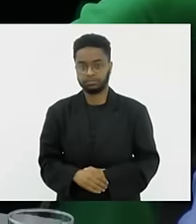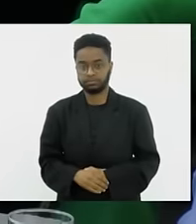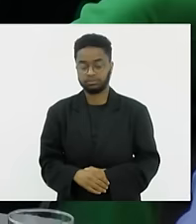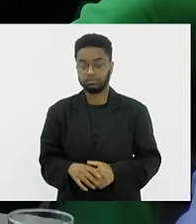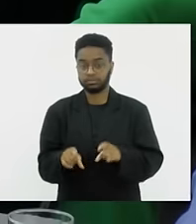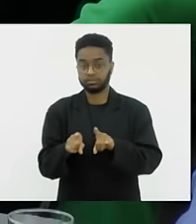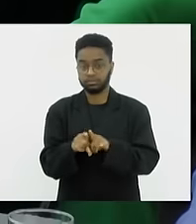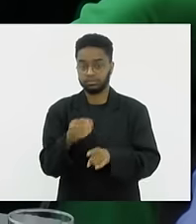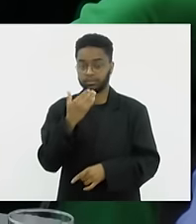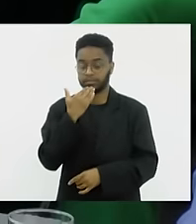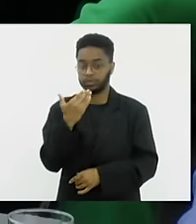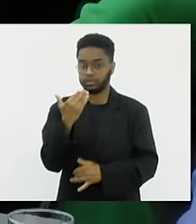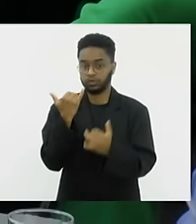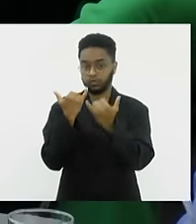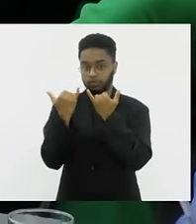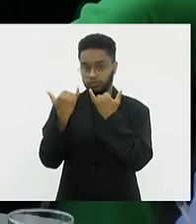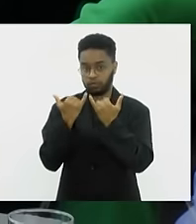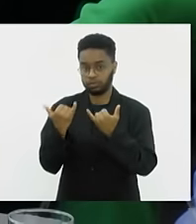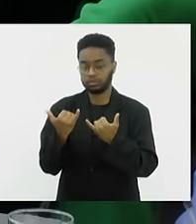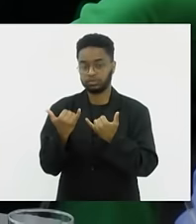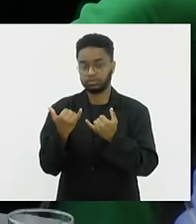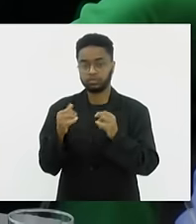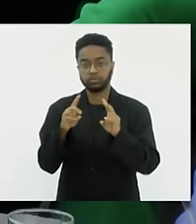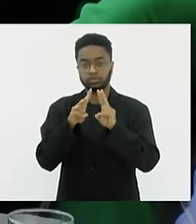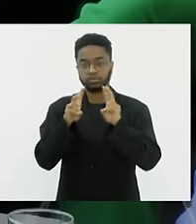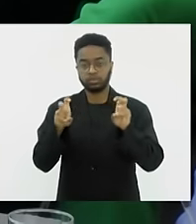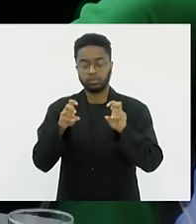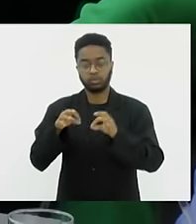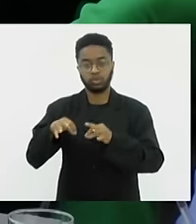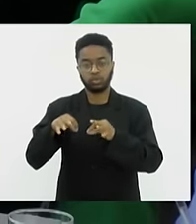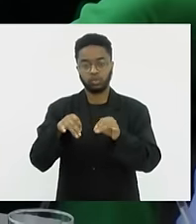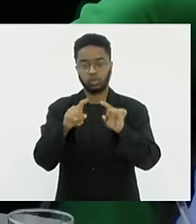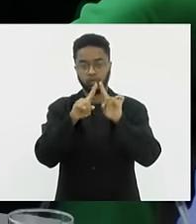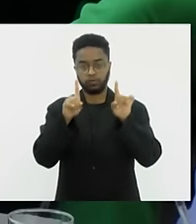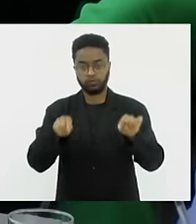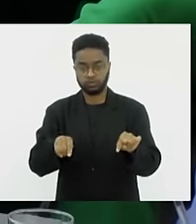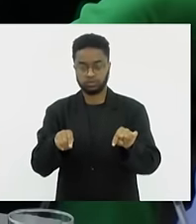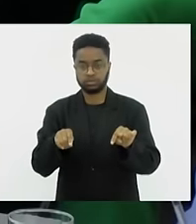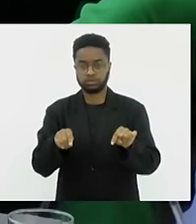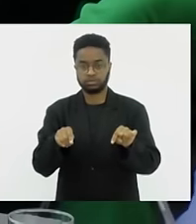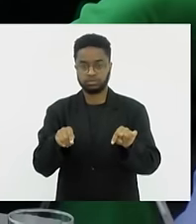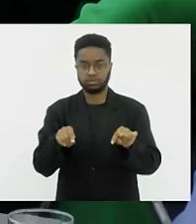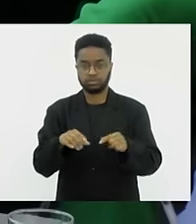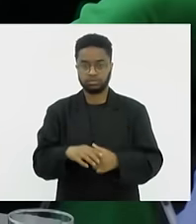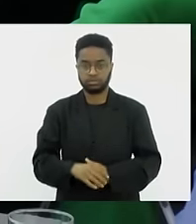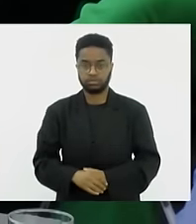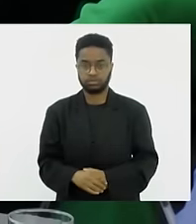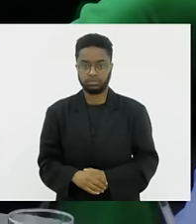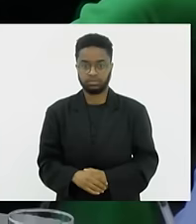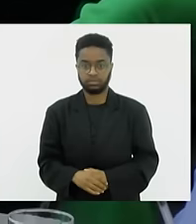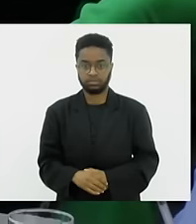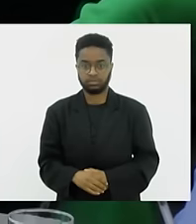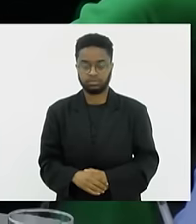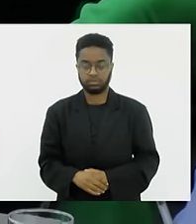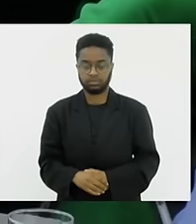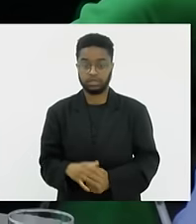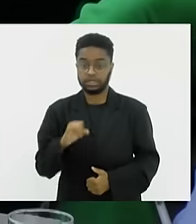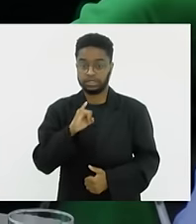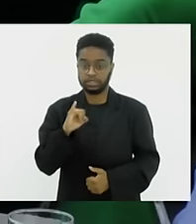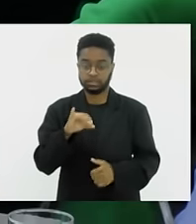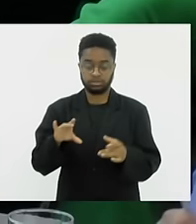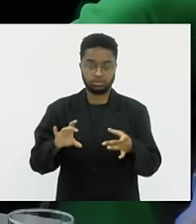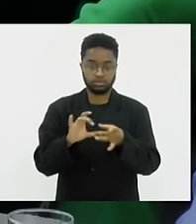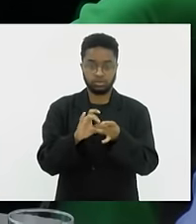Pedir também informação de todos os servidores, seja ele adido ou extraquadro,